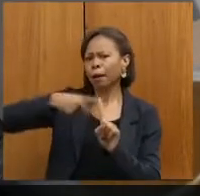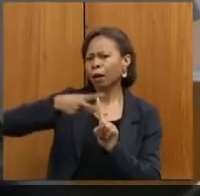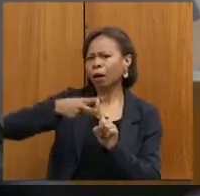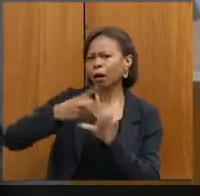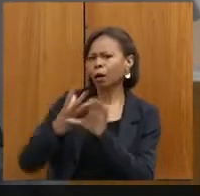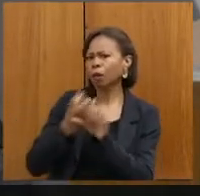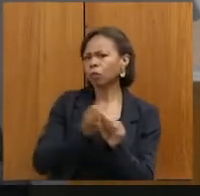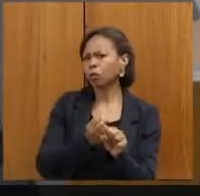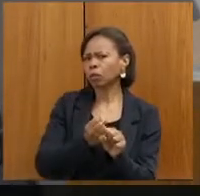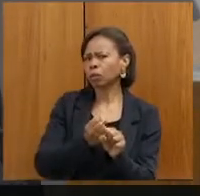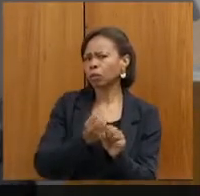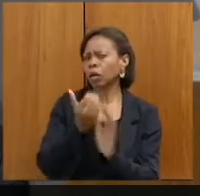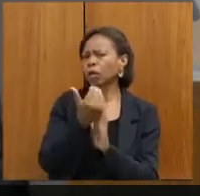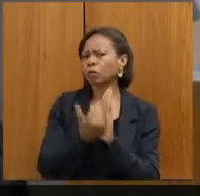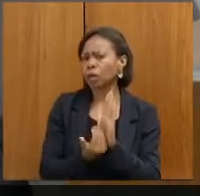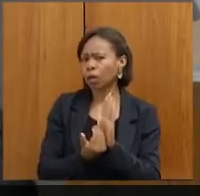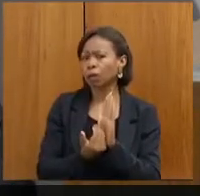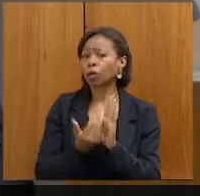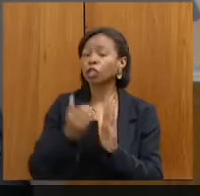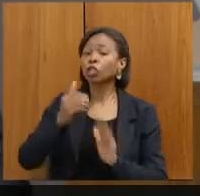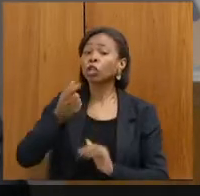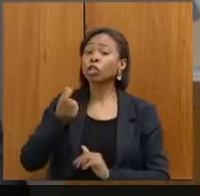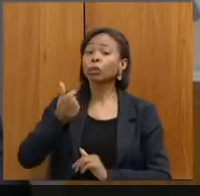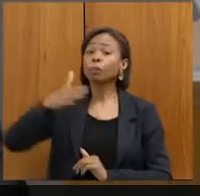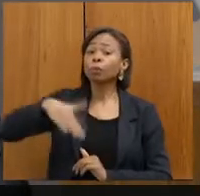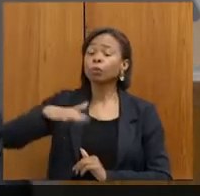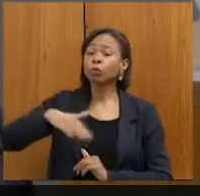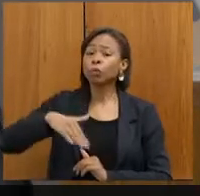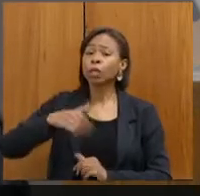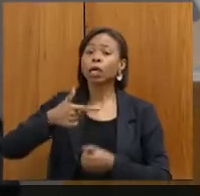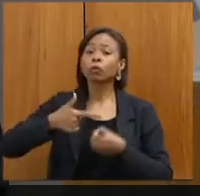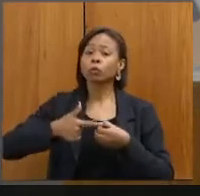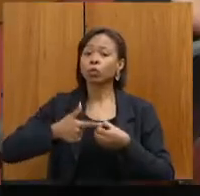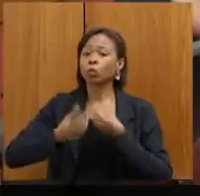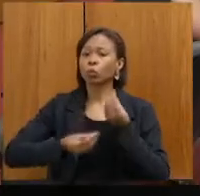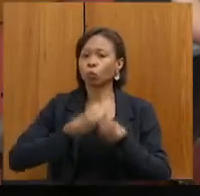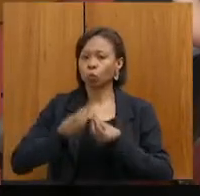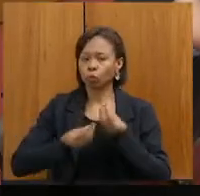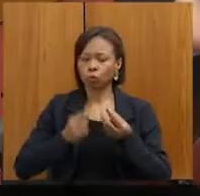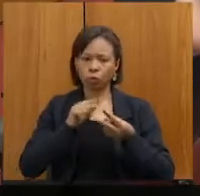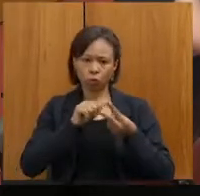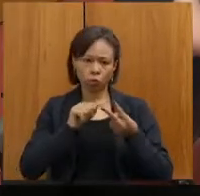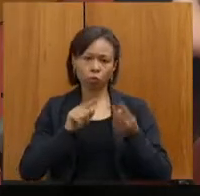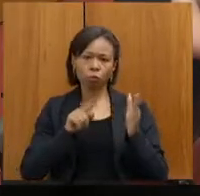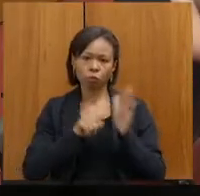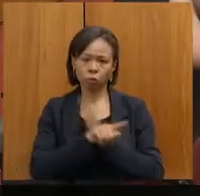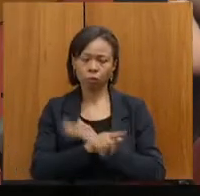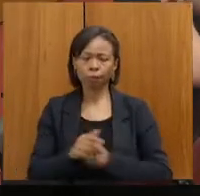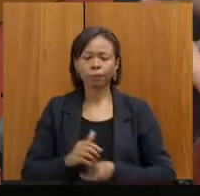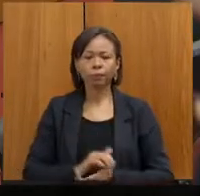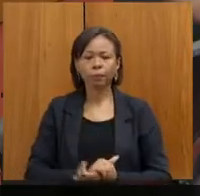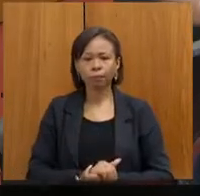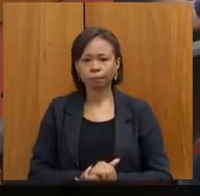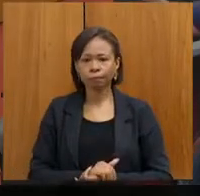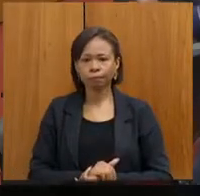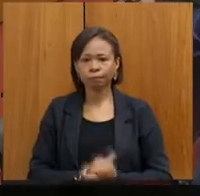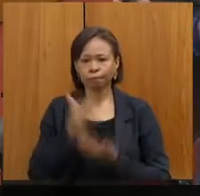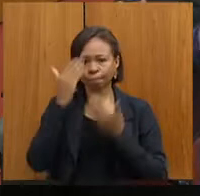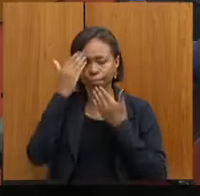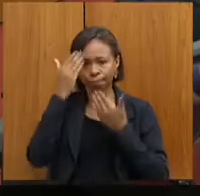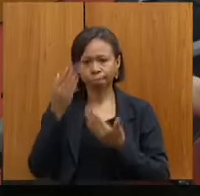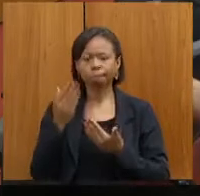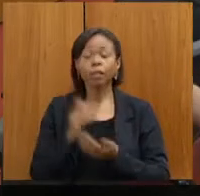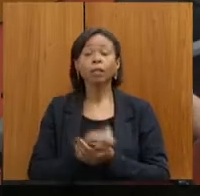a gasolina Tá bem obrigado que eu tava ajudando de cerimônias obrigado por tudo pastor é